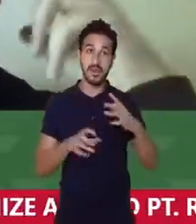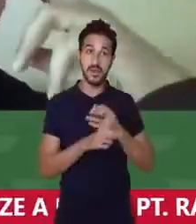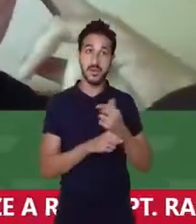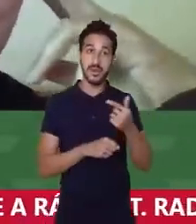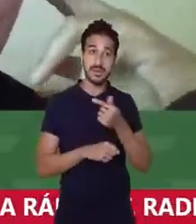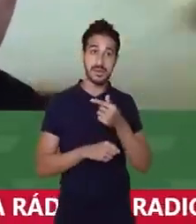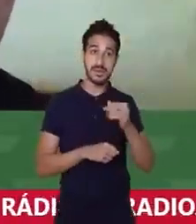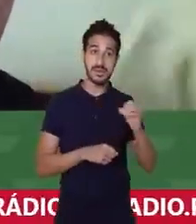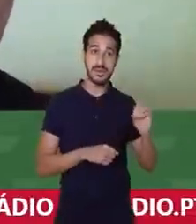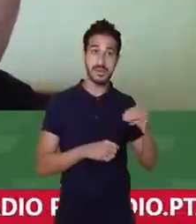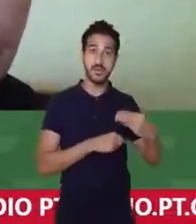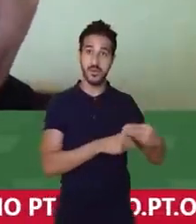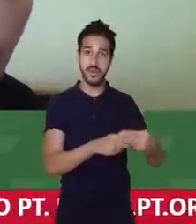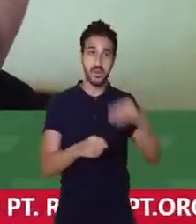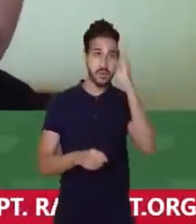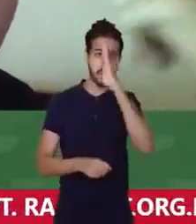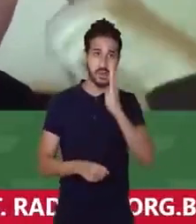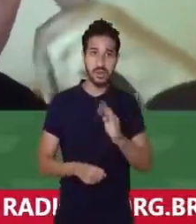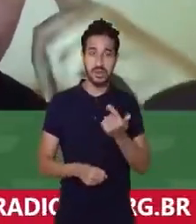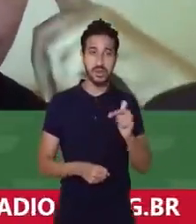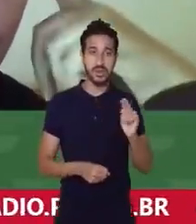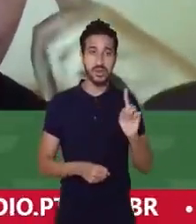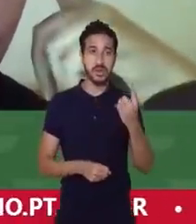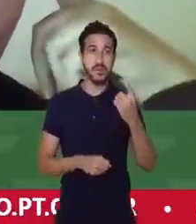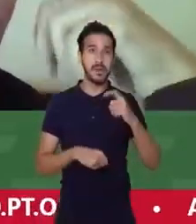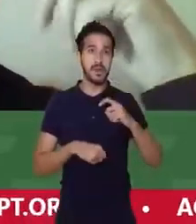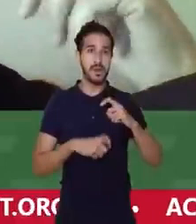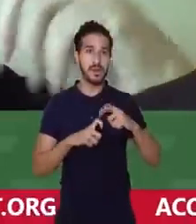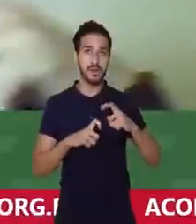700 municípios nesse país que não tinham um médico.